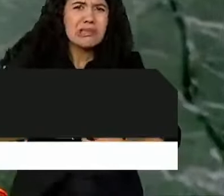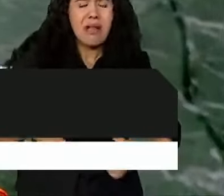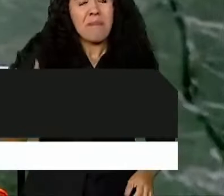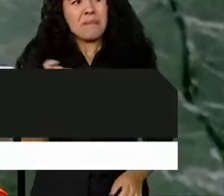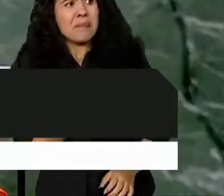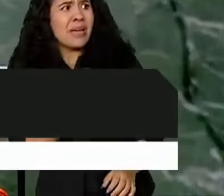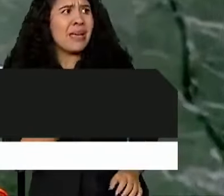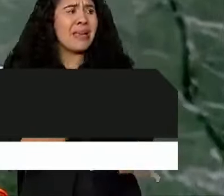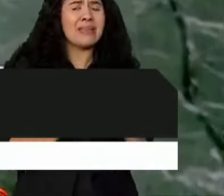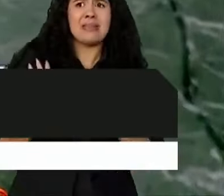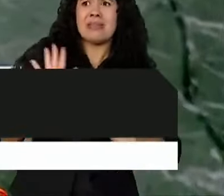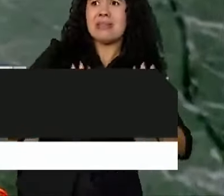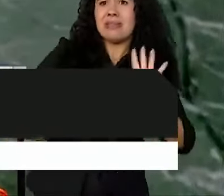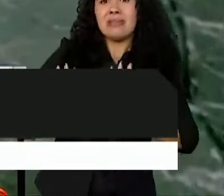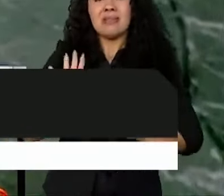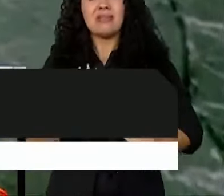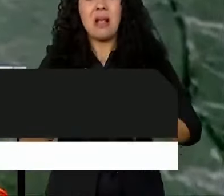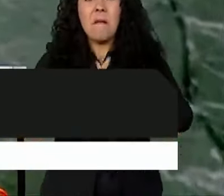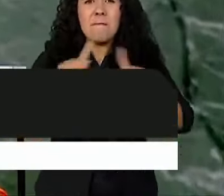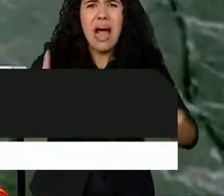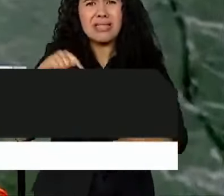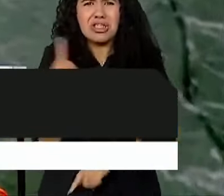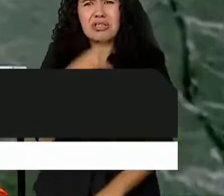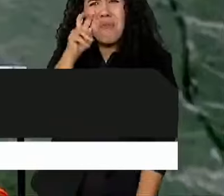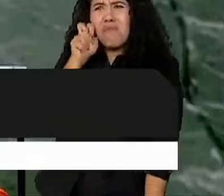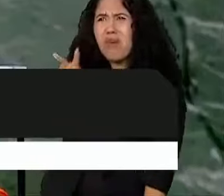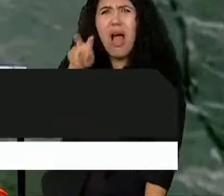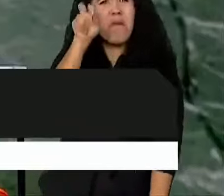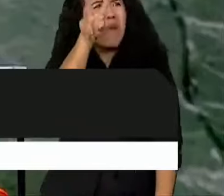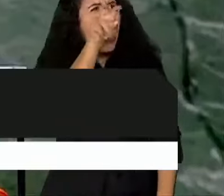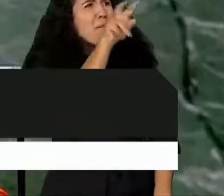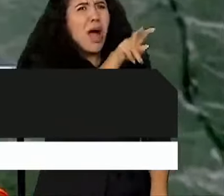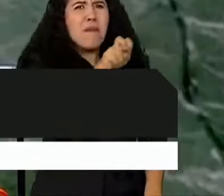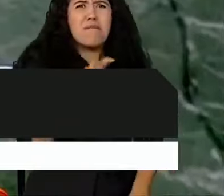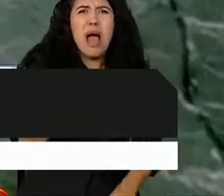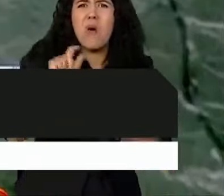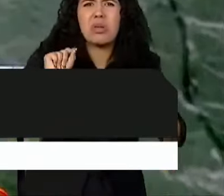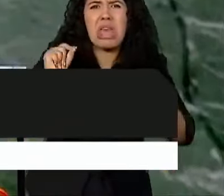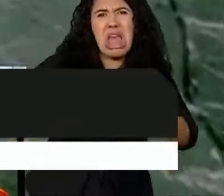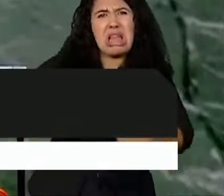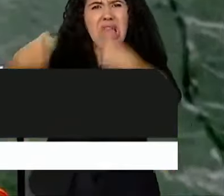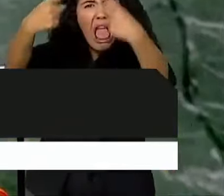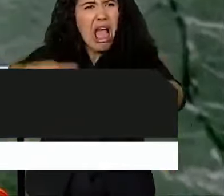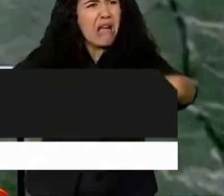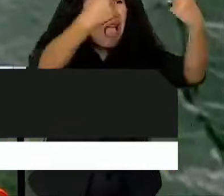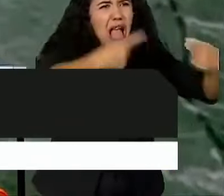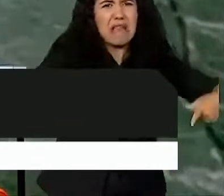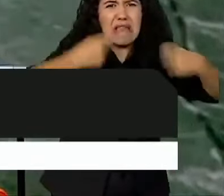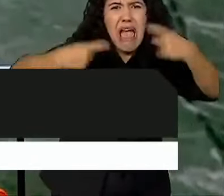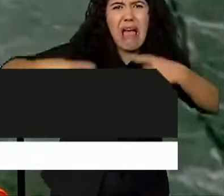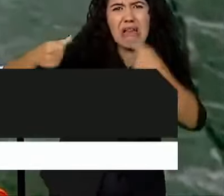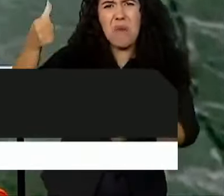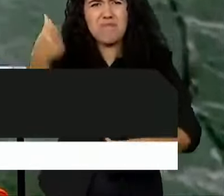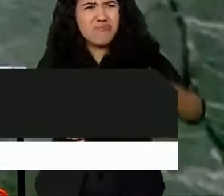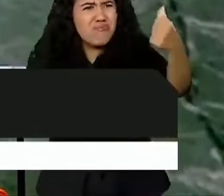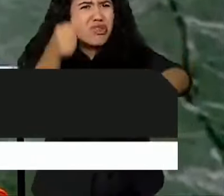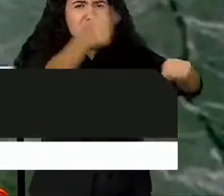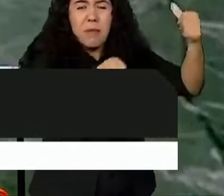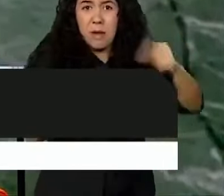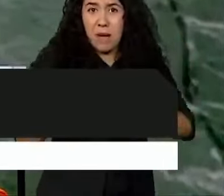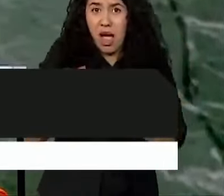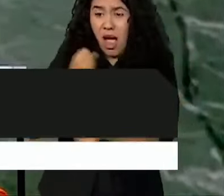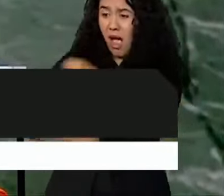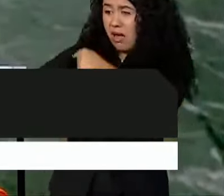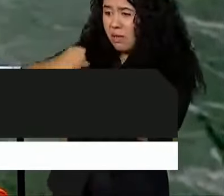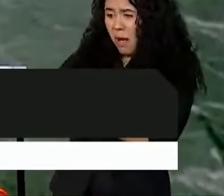trouxesse com vida. No ano passado, o presidente já havia manifestado interesse em participar do Círio de Nazaré, mas após passar por uma cirurgia no